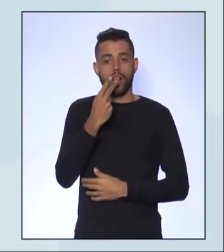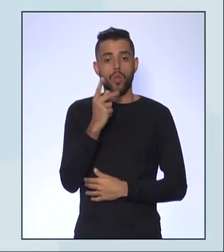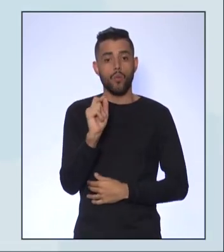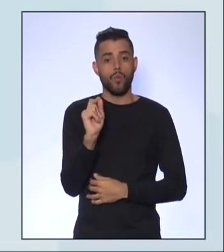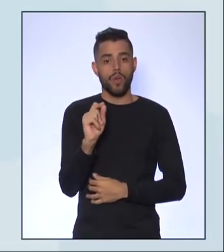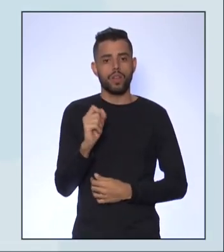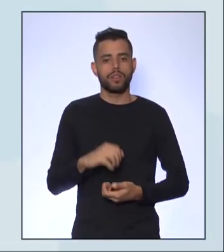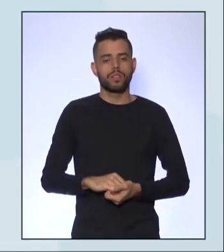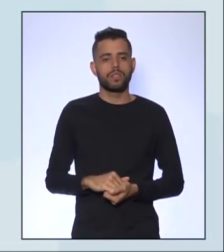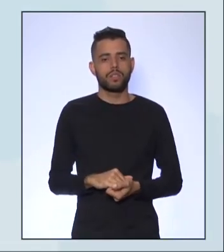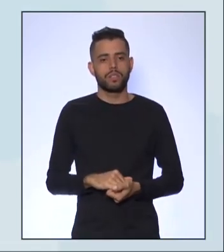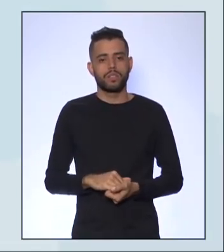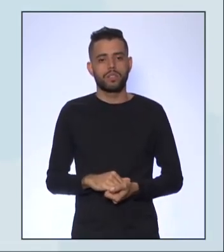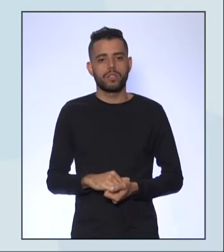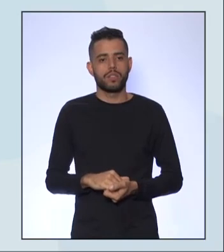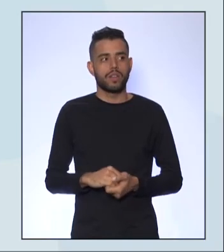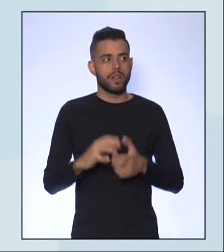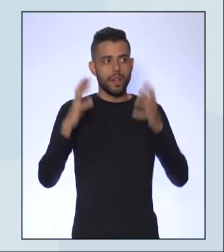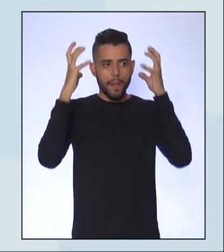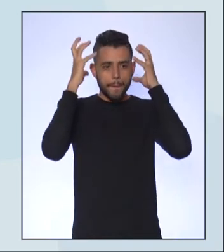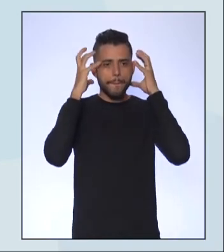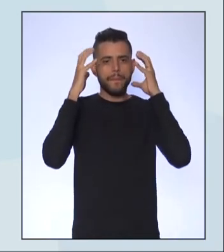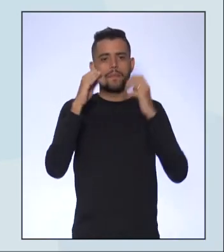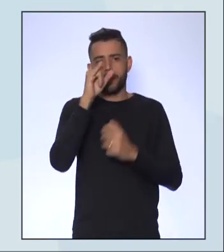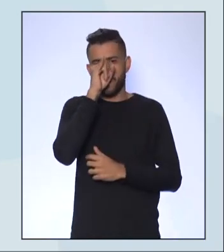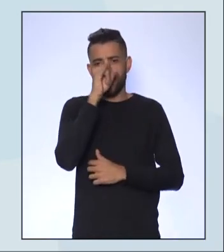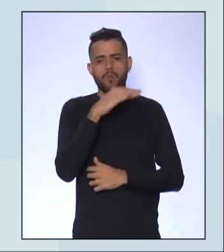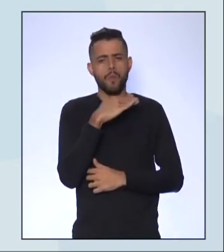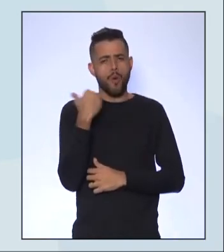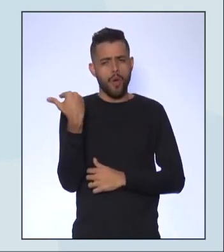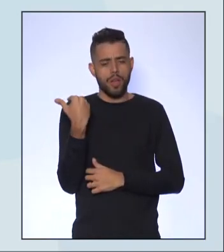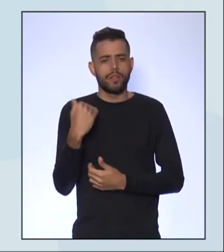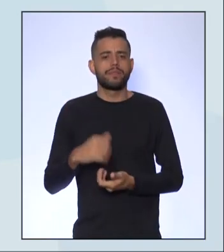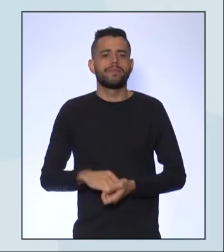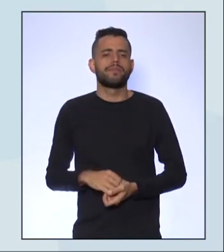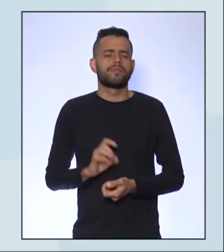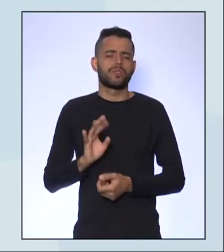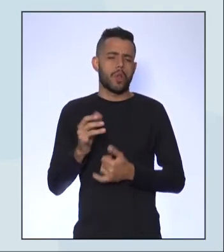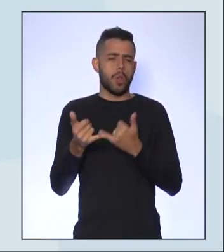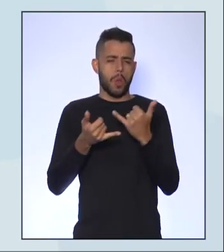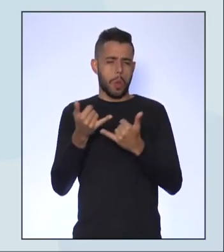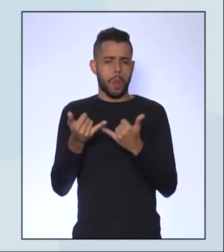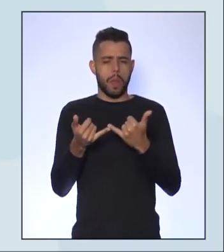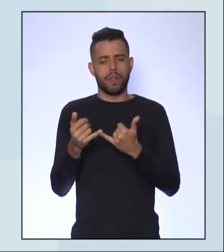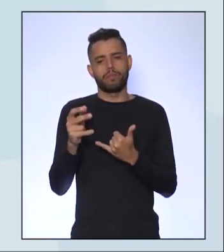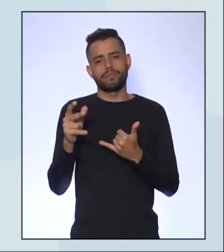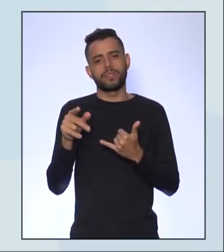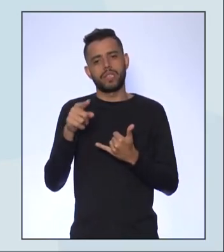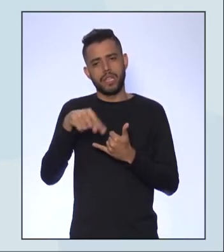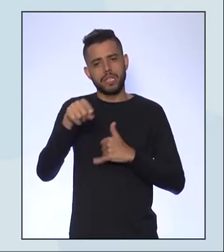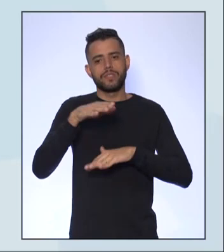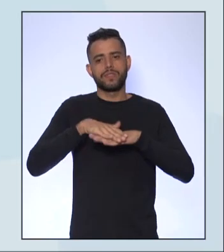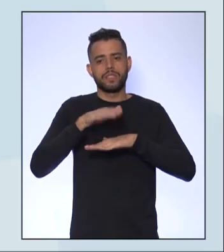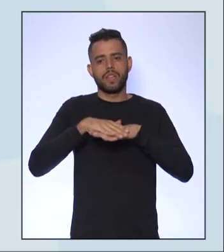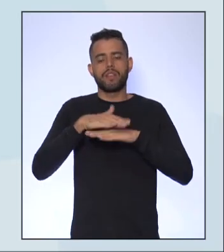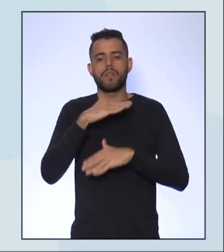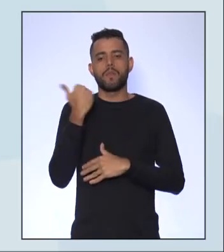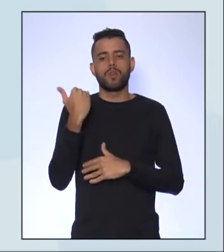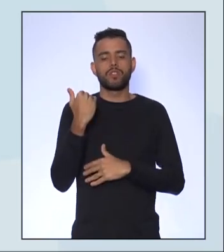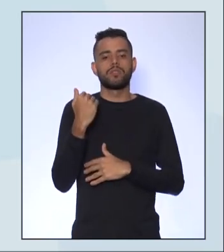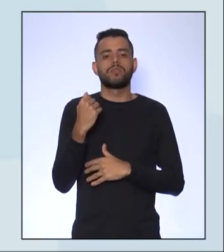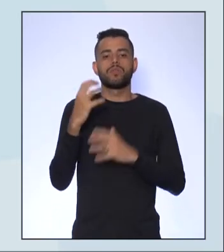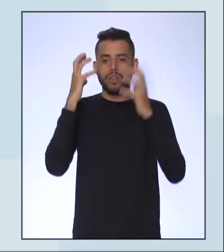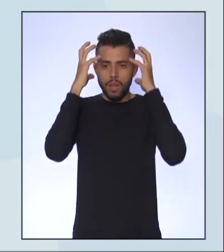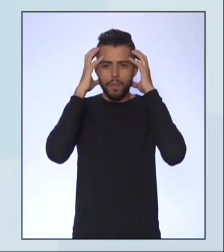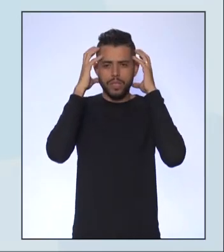dia a Cabeça de Porco morreu em um dia. É uma sátira que eles fizeram sobre a morte do cortiço Cabeça de